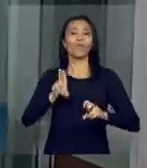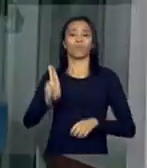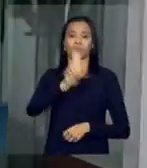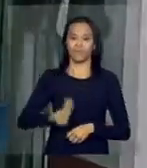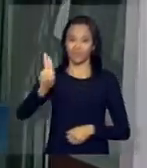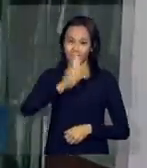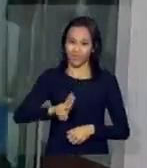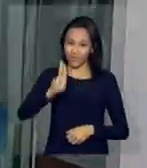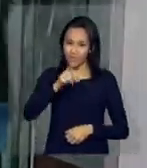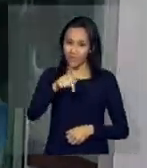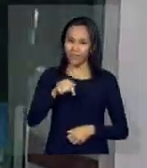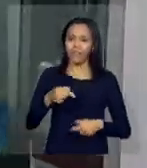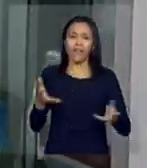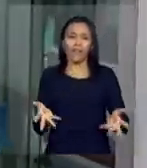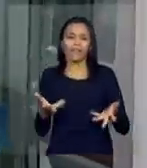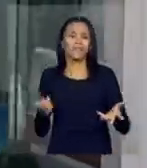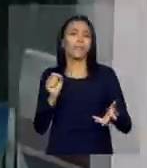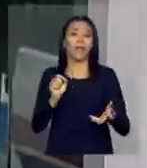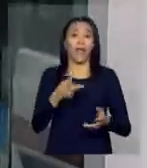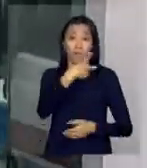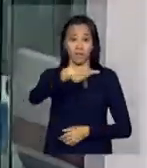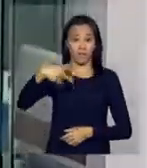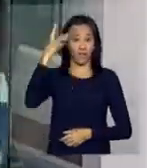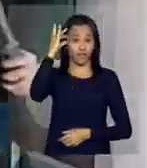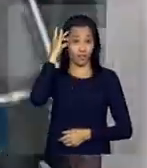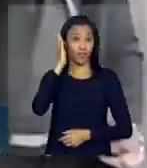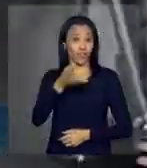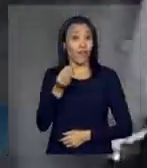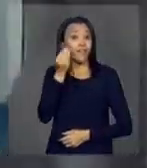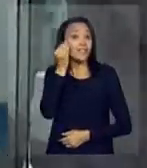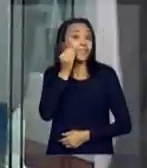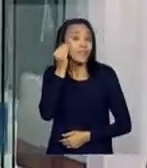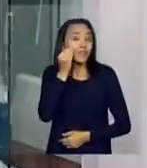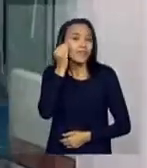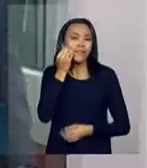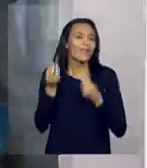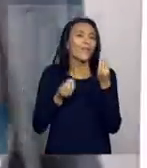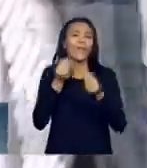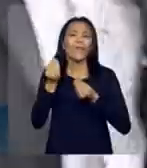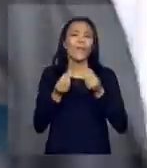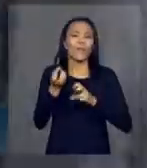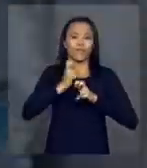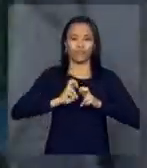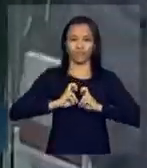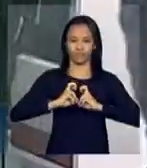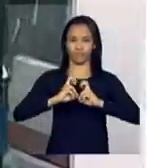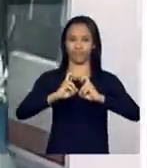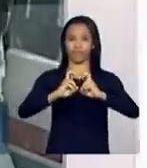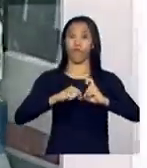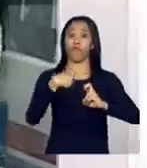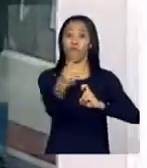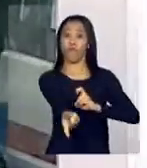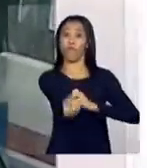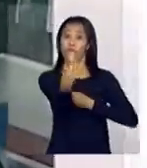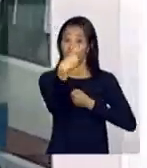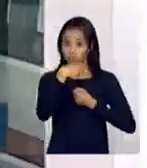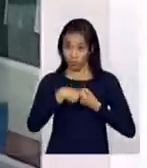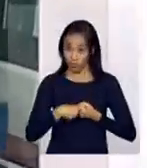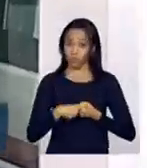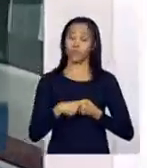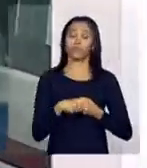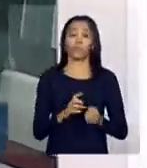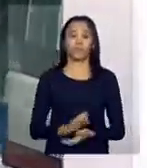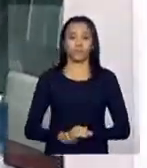transporte que utiliza veículos leves. A presidenta Dilma Rousseff acabou de fazer a primeira viagem de ida e volta da Estação Salgado